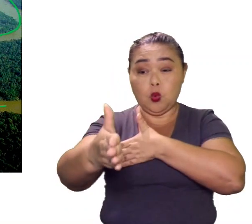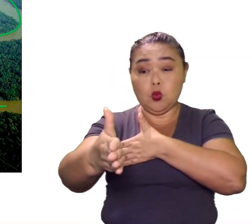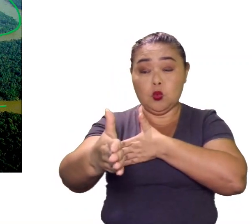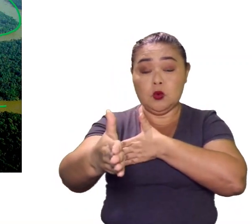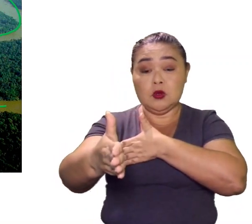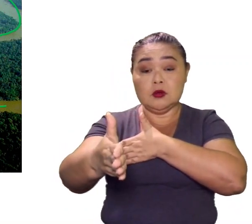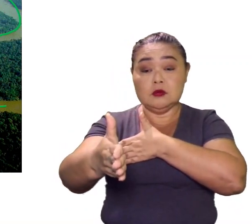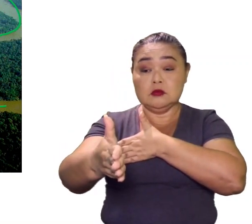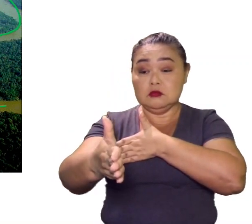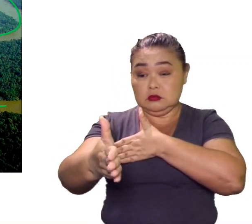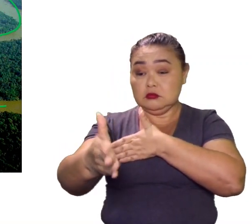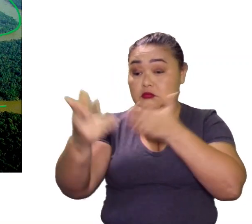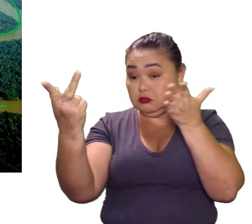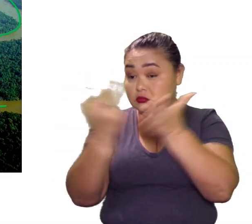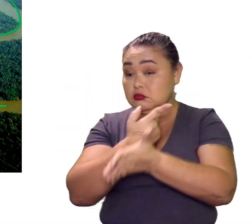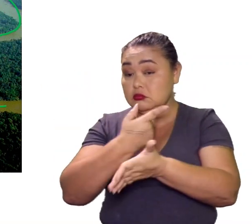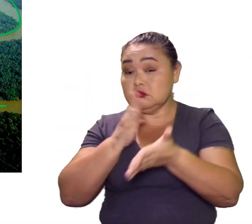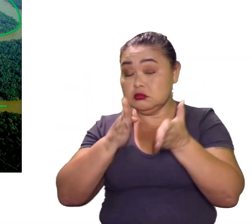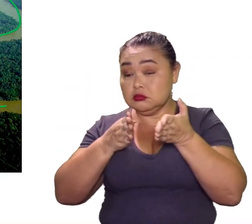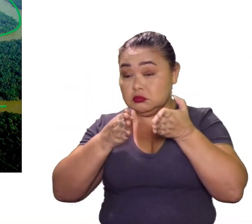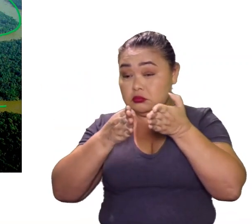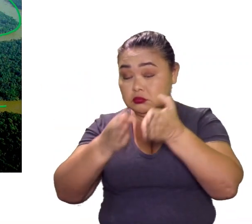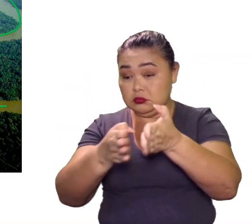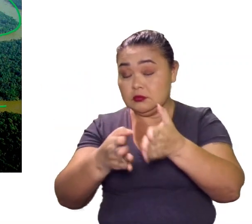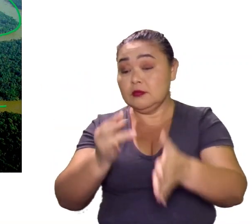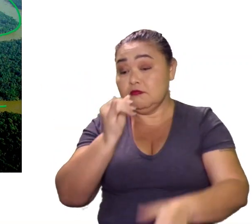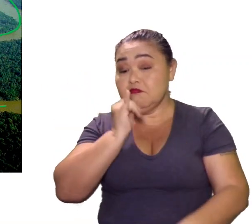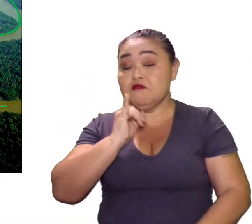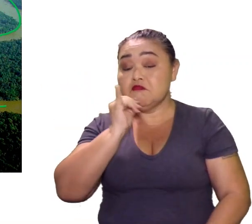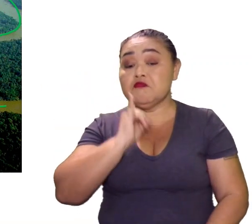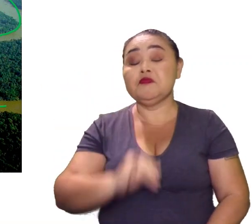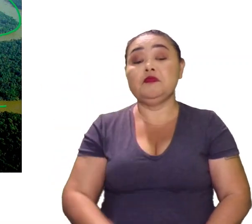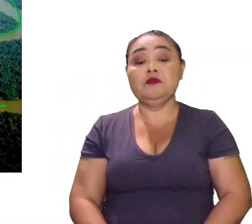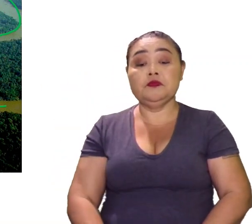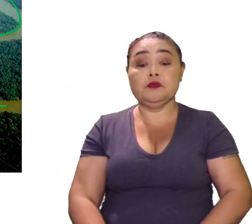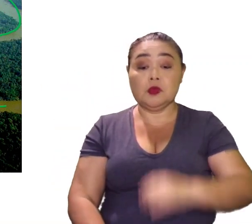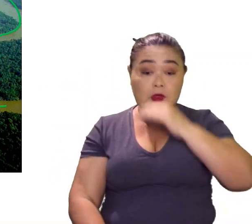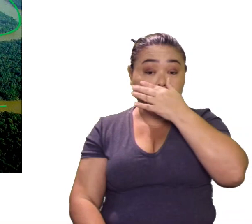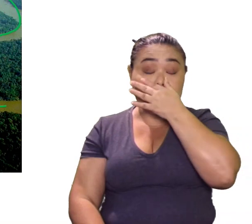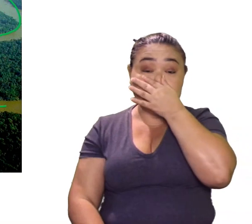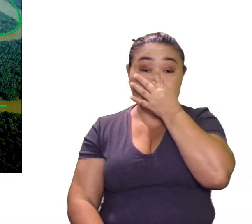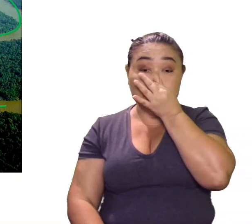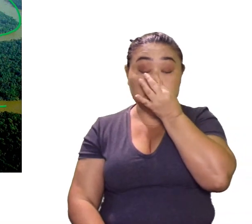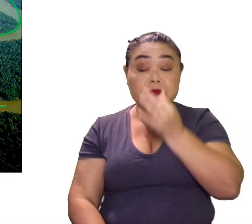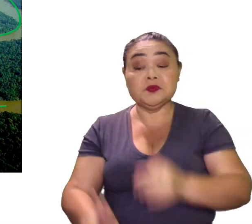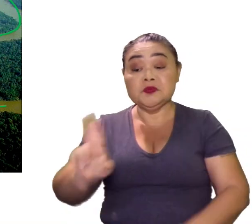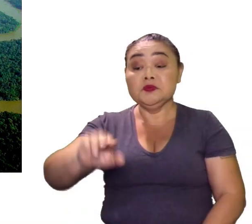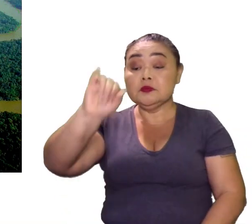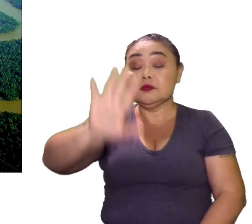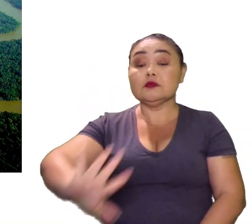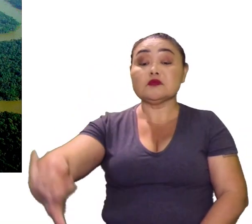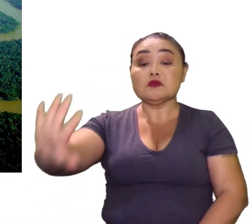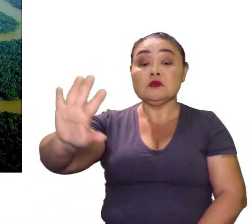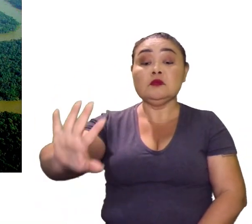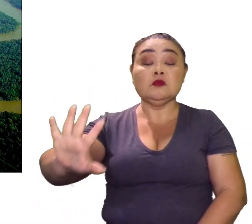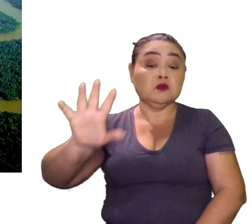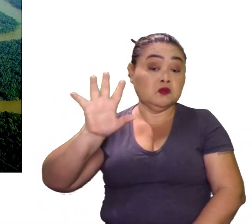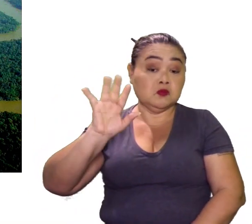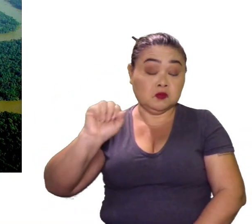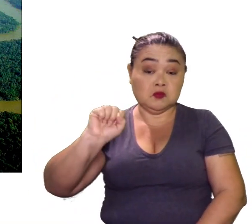um rio reto, né, para exemplificar. Vamos exemplificar usando a imagem então,